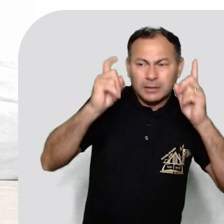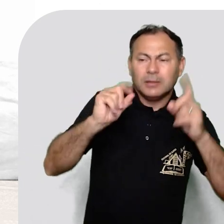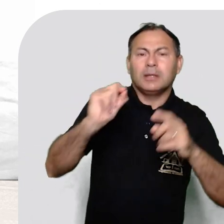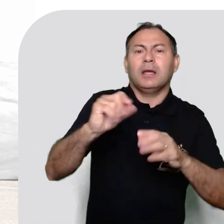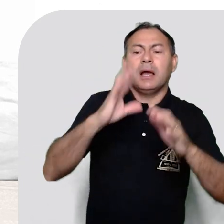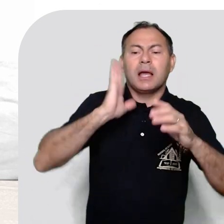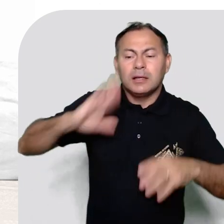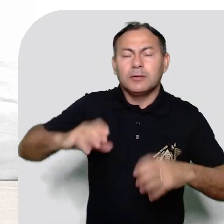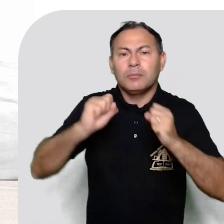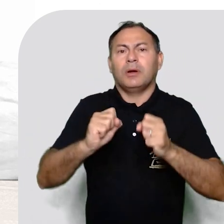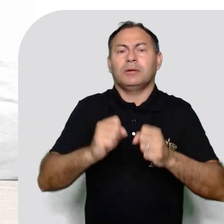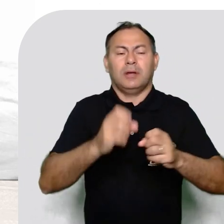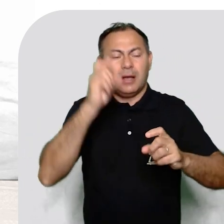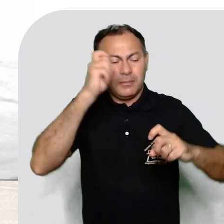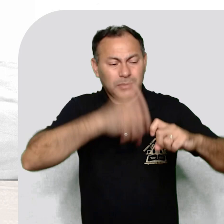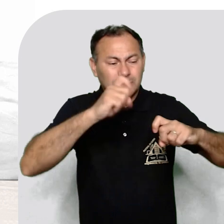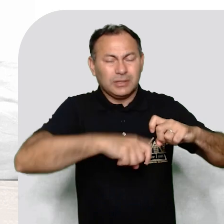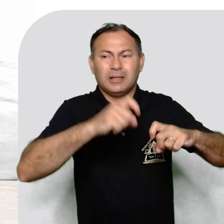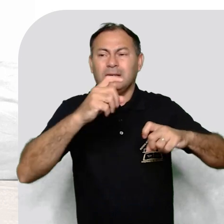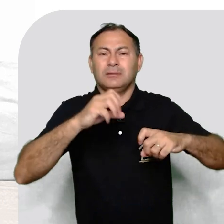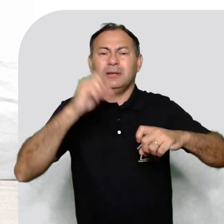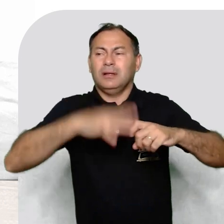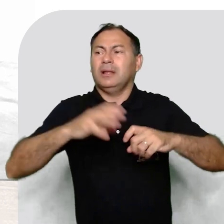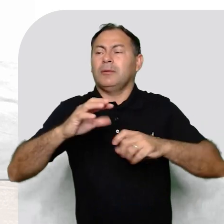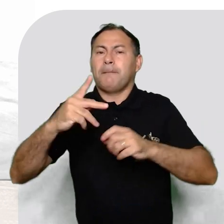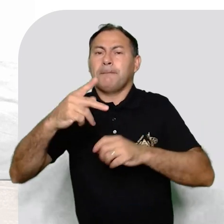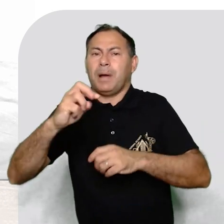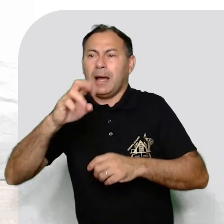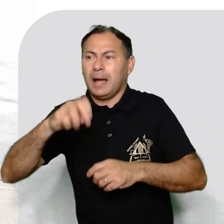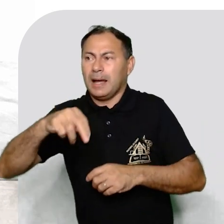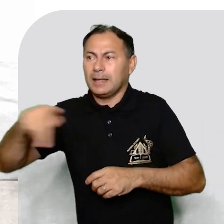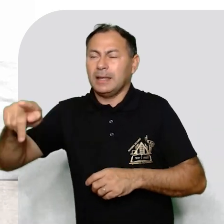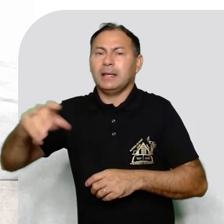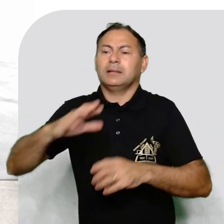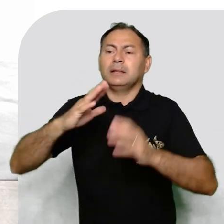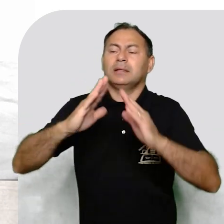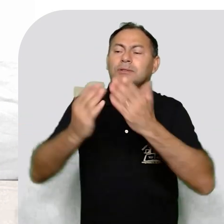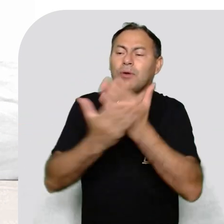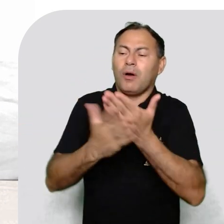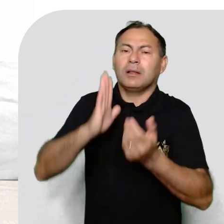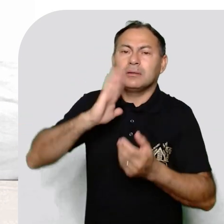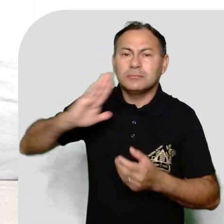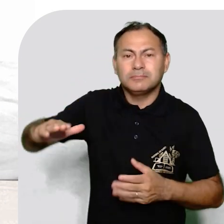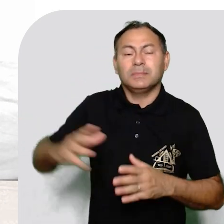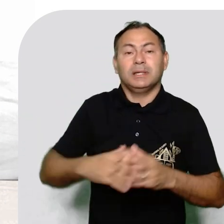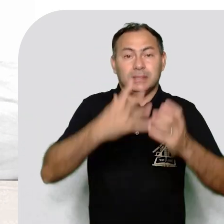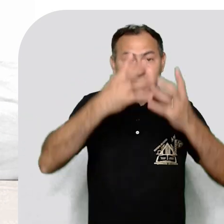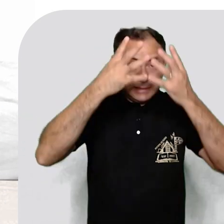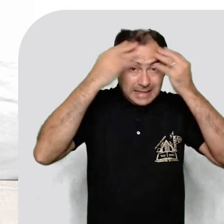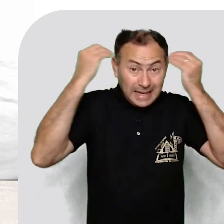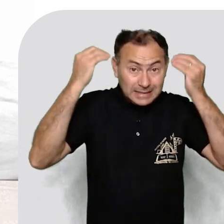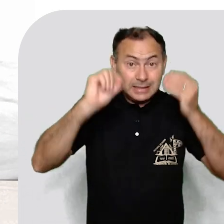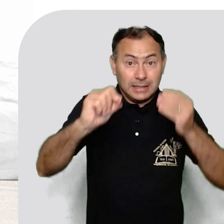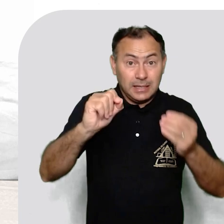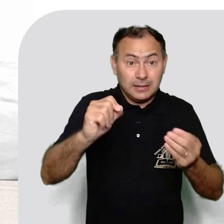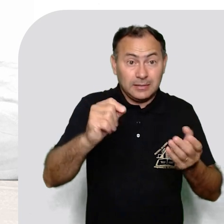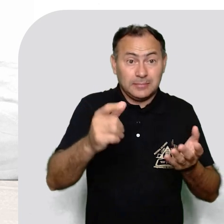de que a criança pode ser abusada lá no parque, no jardim infantil, e esquece